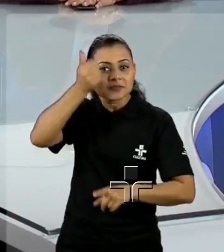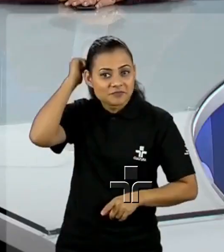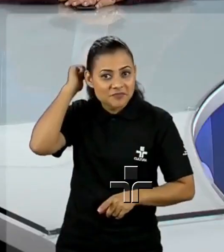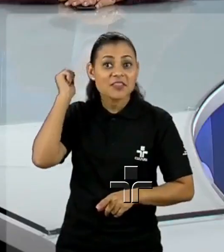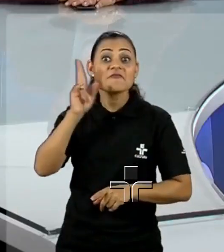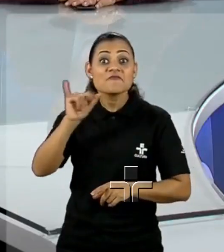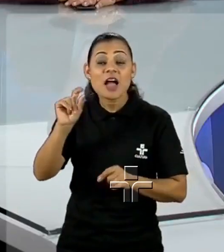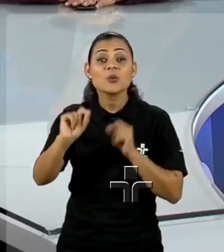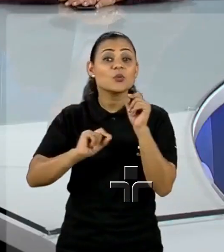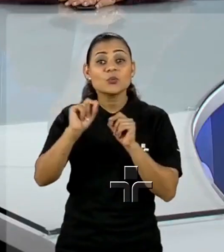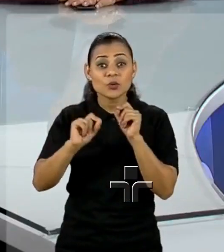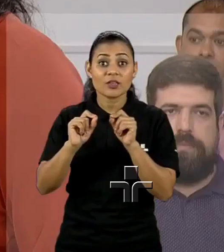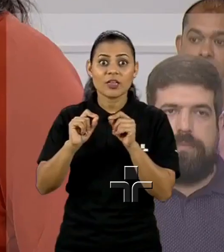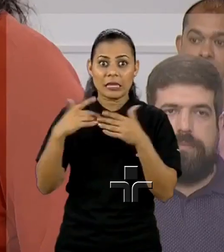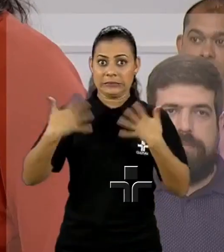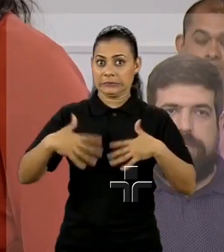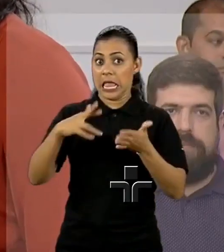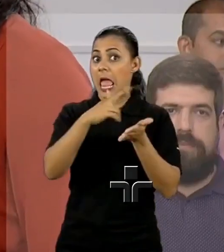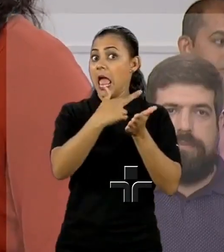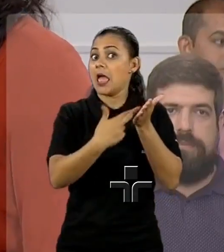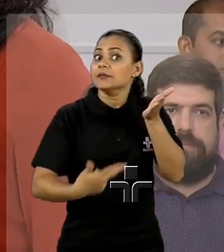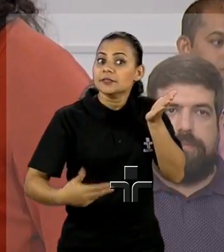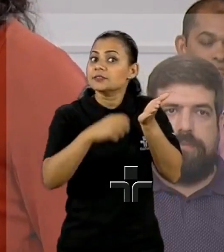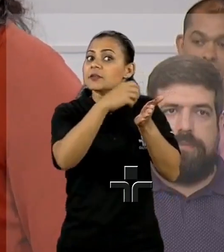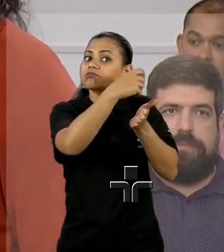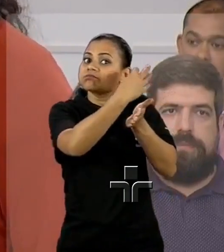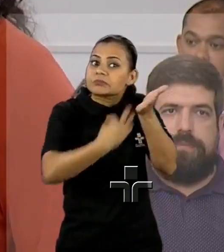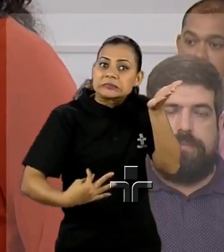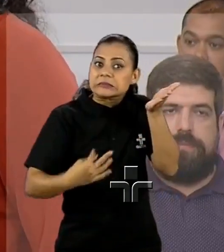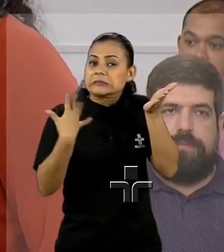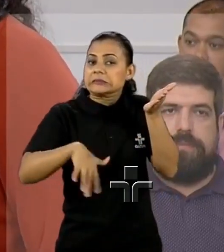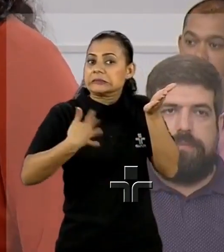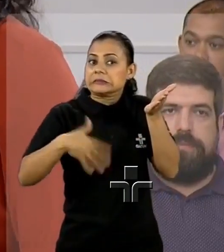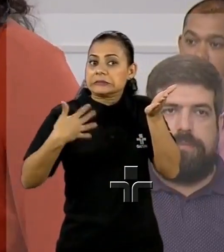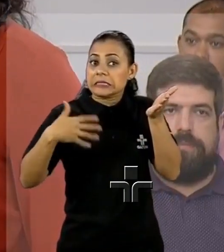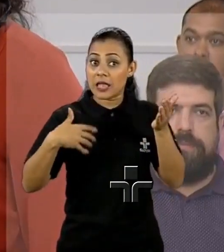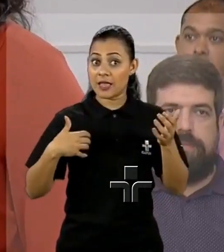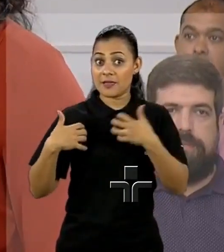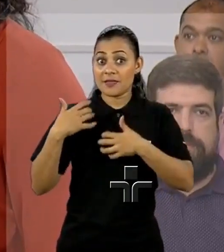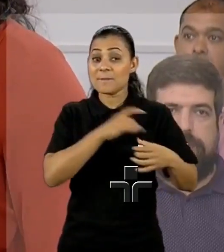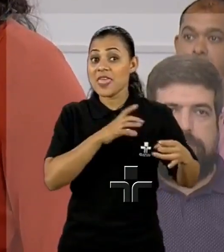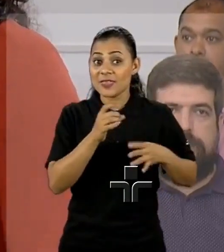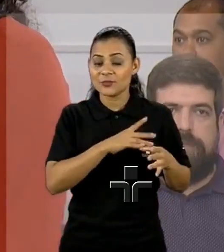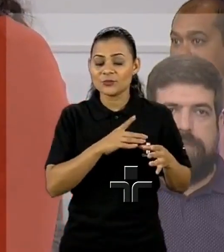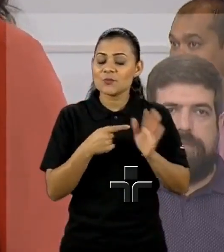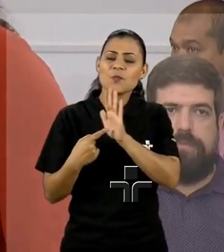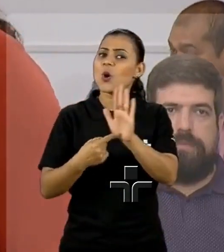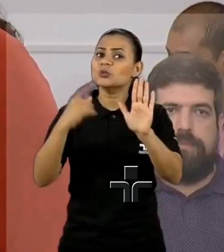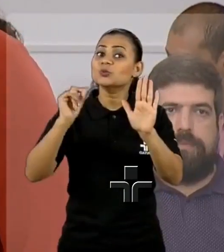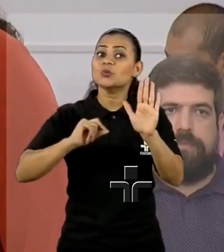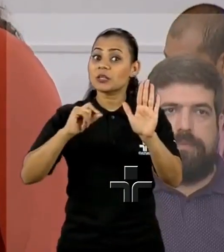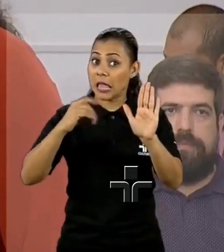acaba sendo quase que o pavor dos alunos, né, dos vestibulandos. E é o retrato, é a prova